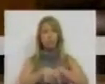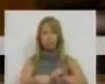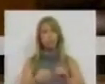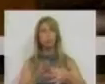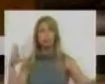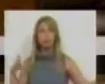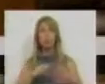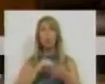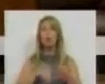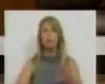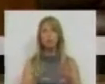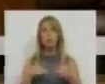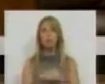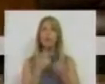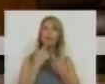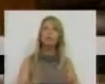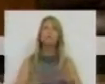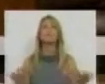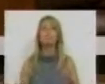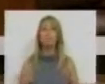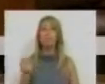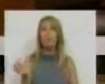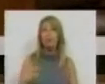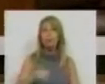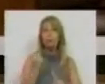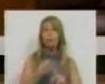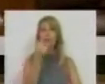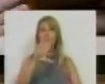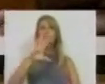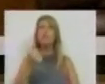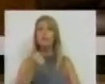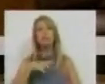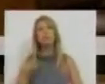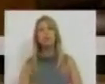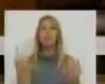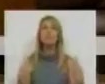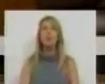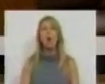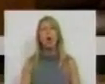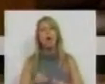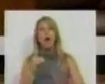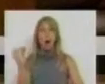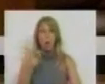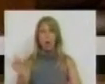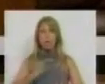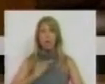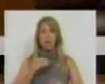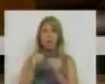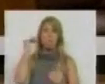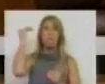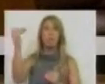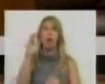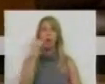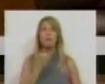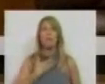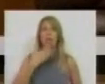contrato social. E tudo para chegarmos a 2015 e Portugal ter apenas a 4ª dívida mais alta da OCDE, uma dívida que